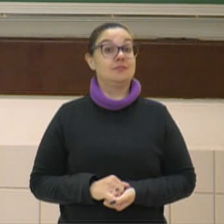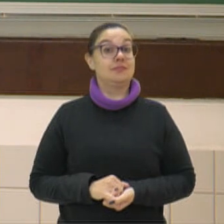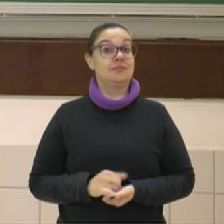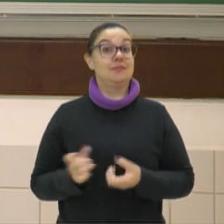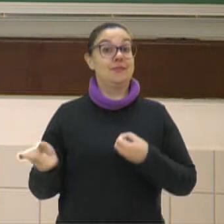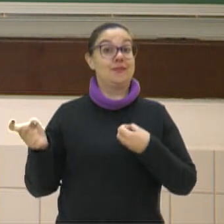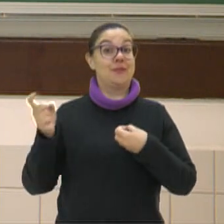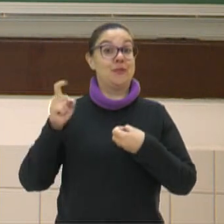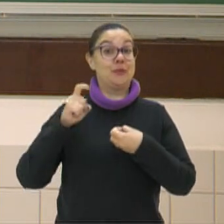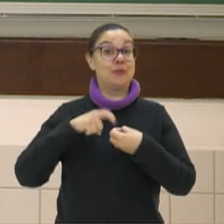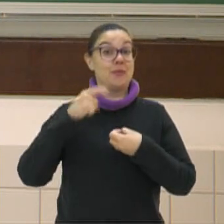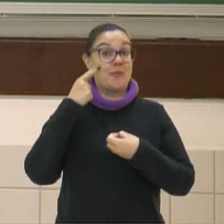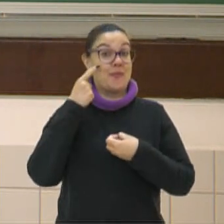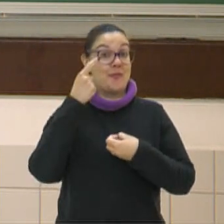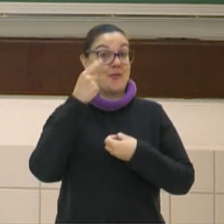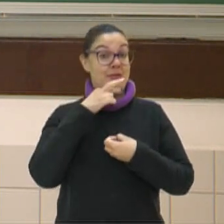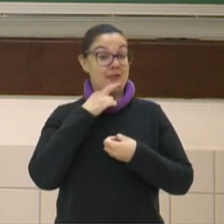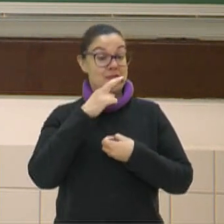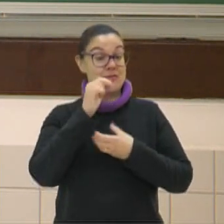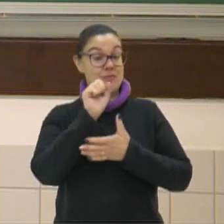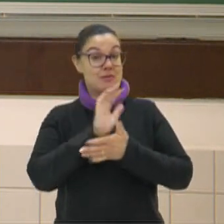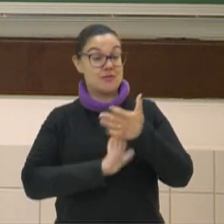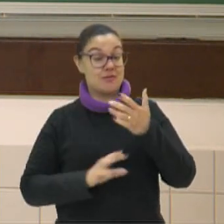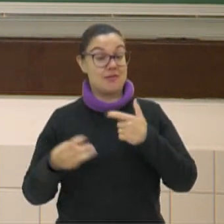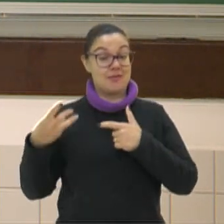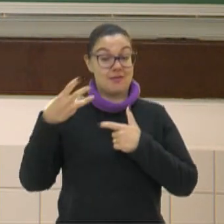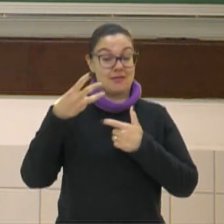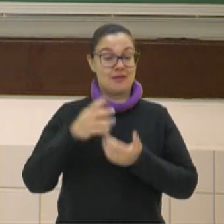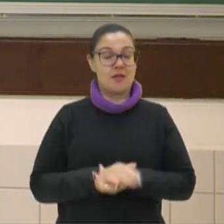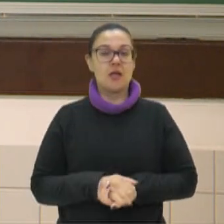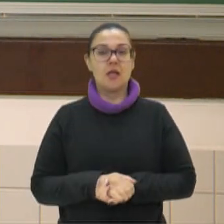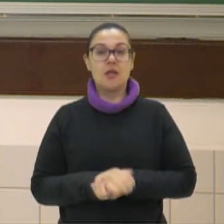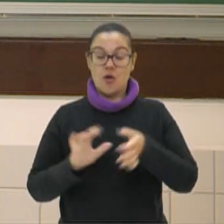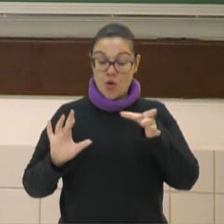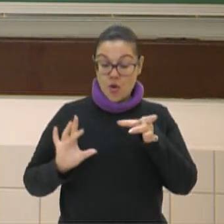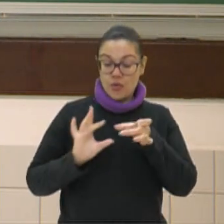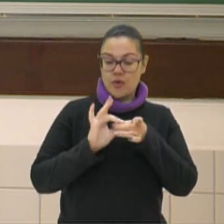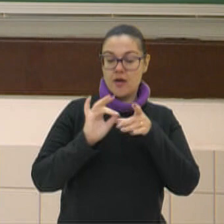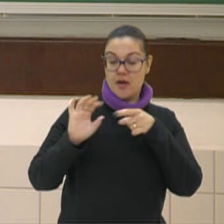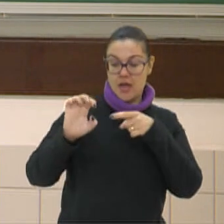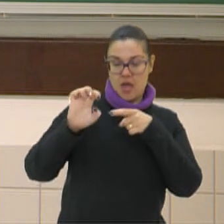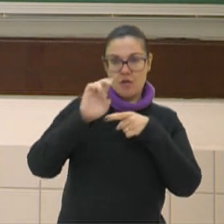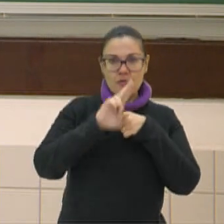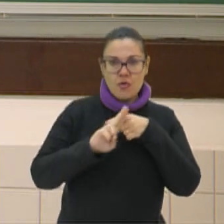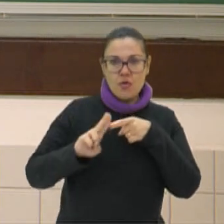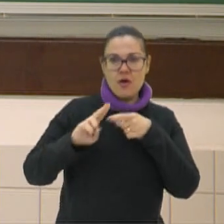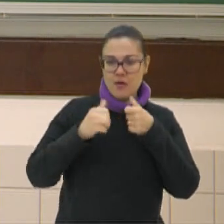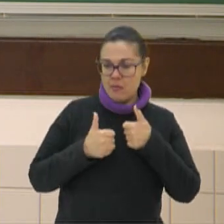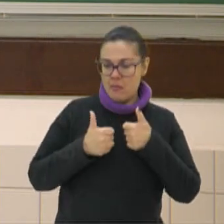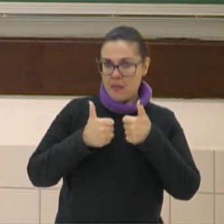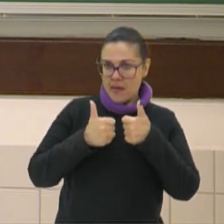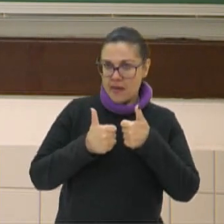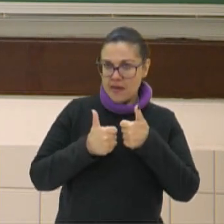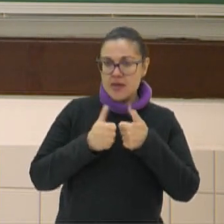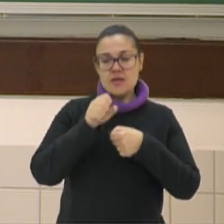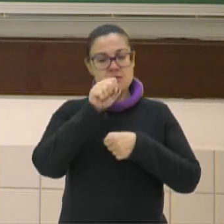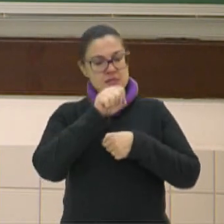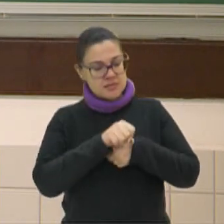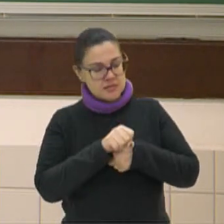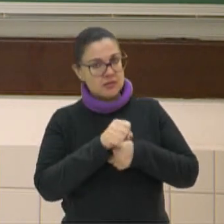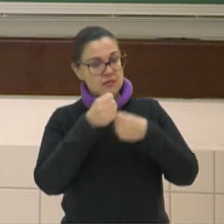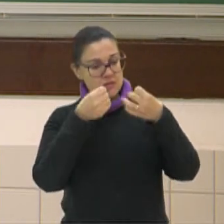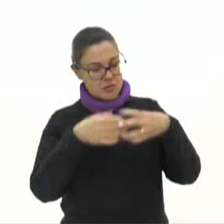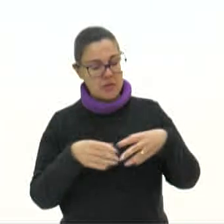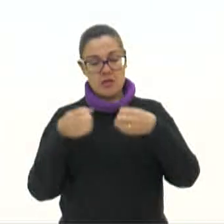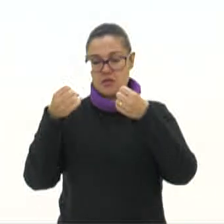Daí, galera, voltamos. Vamos ver a resposta, então, da nossa atividade 3. A conjunção E foi bem empregada? Explique se sim,